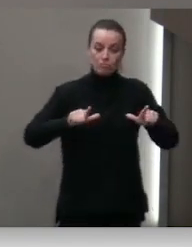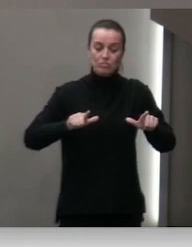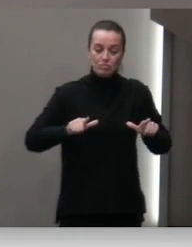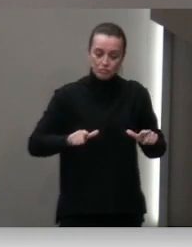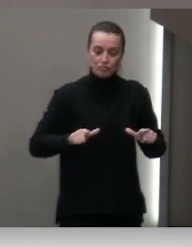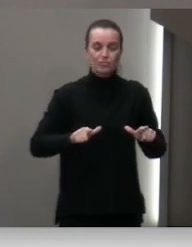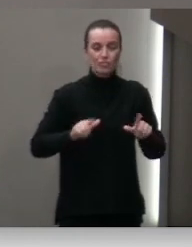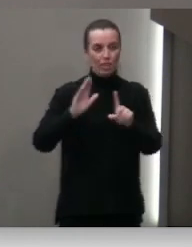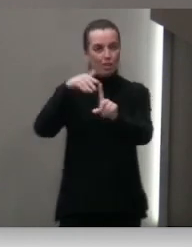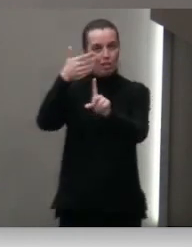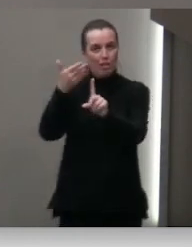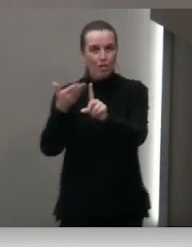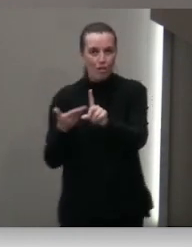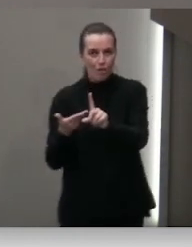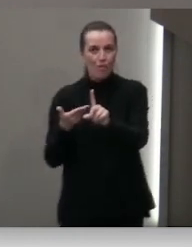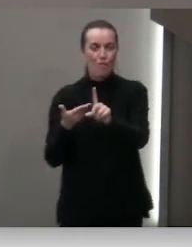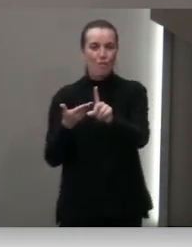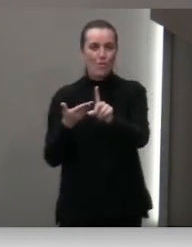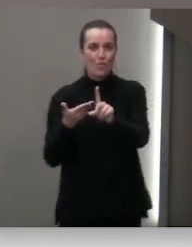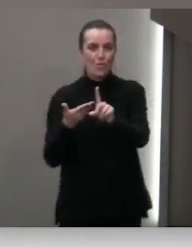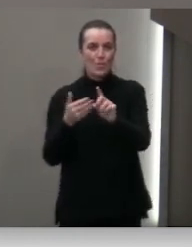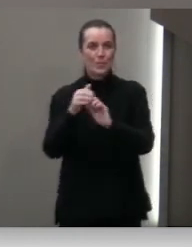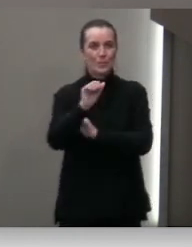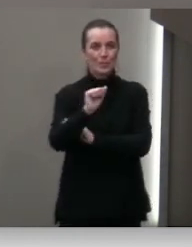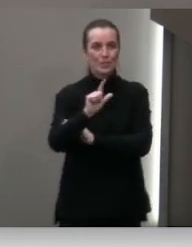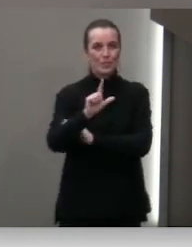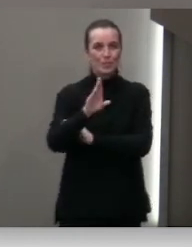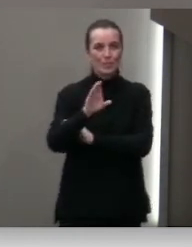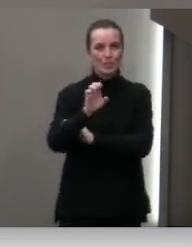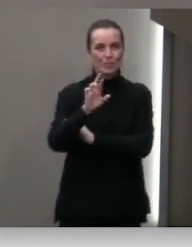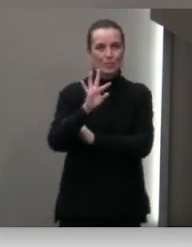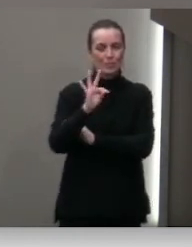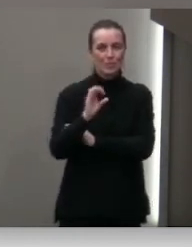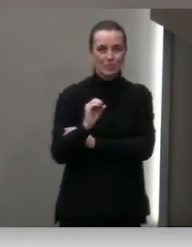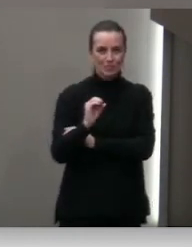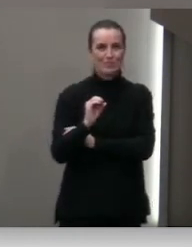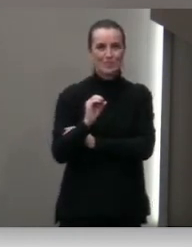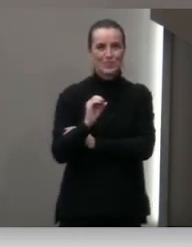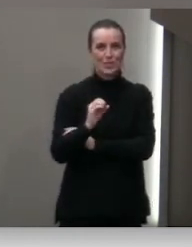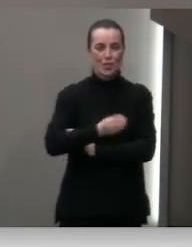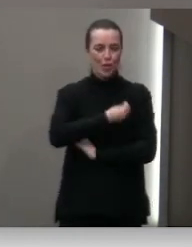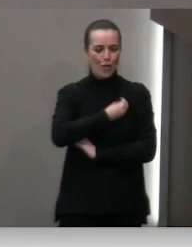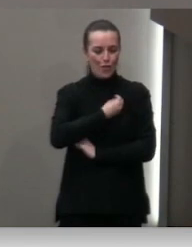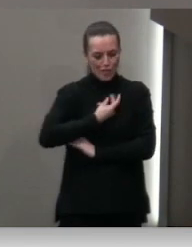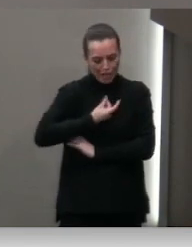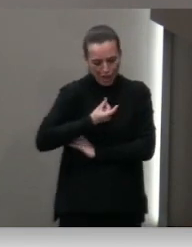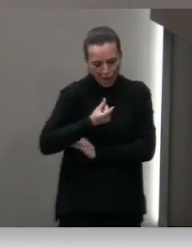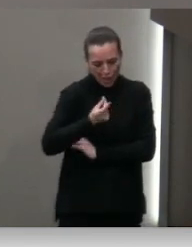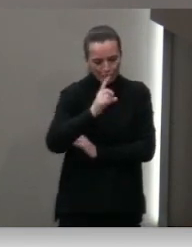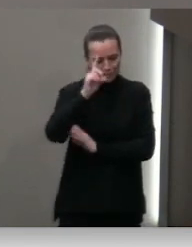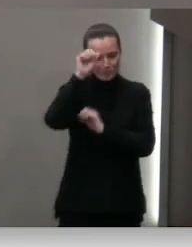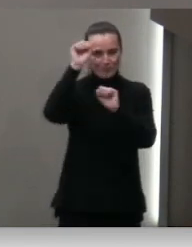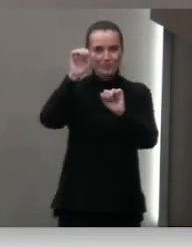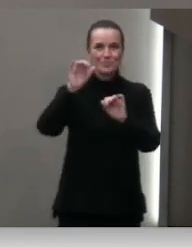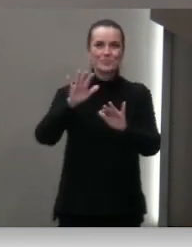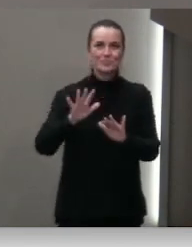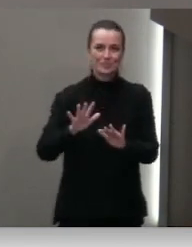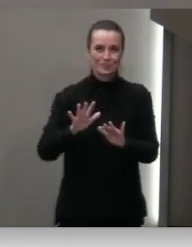senhor Alberto Poltronelli. Vida longa ao senhor Poltronelli. Que Deus abençoe ao senhor e seus familiares.